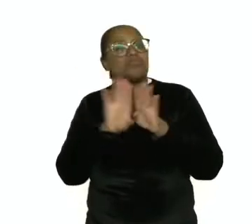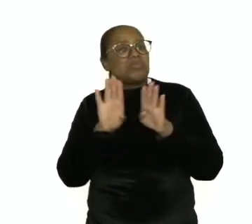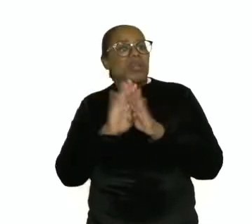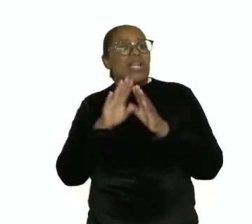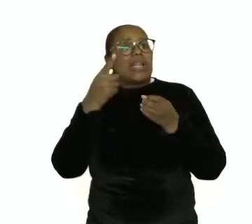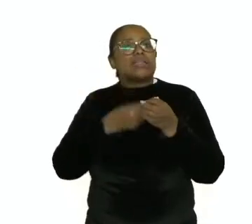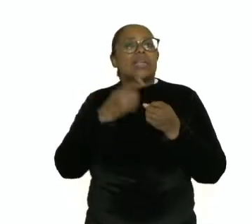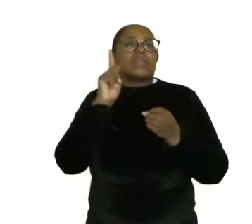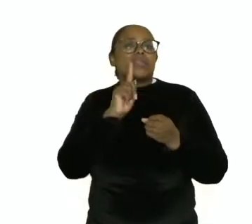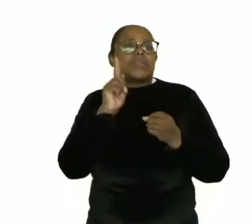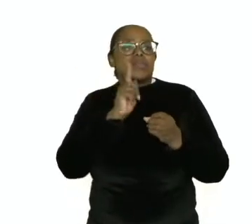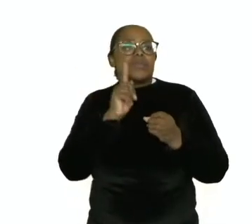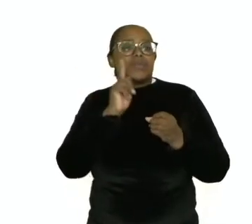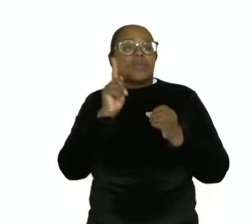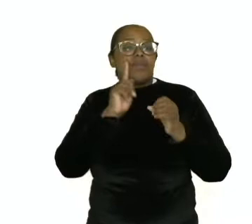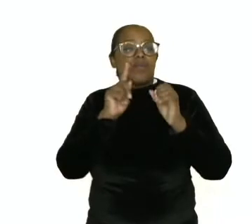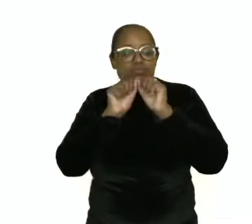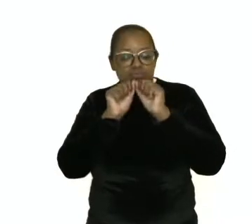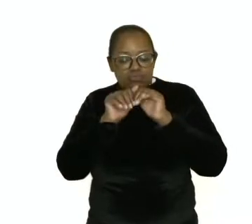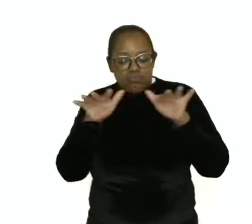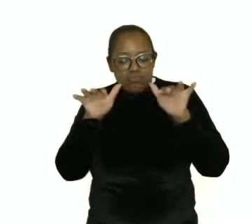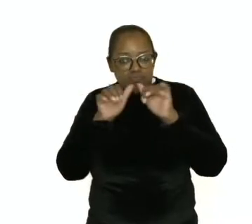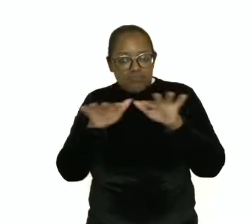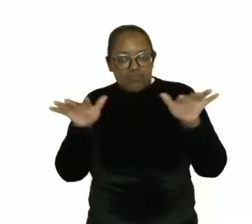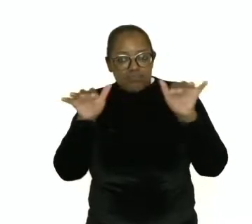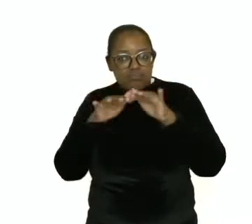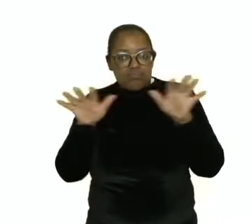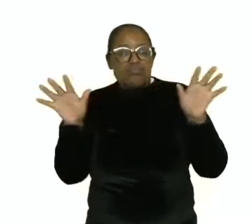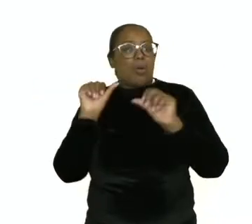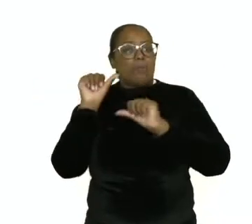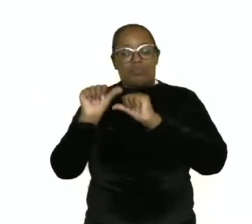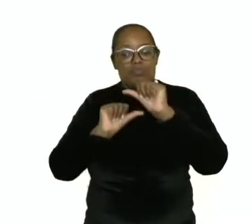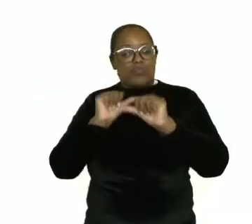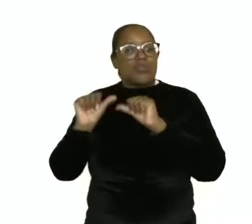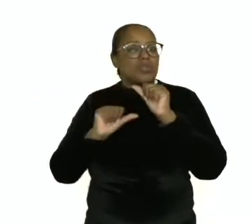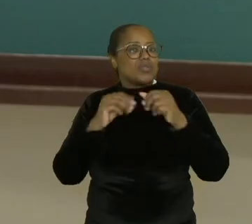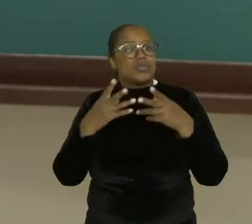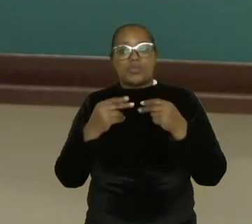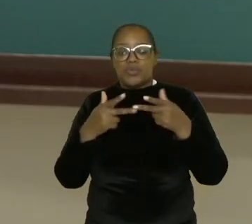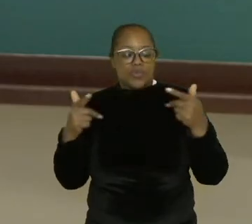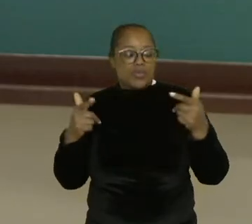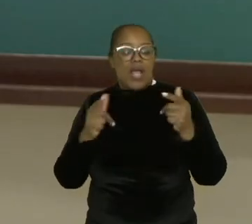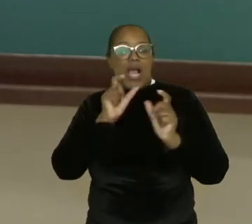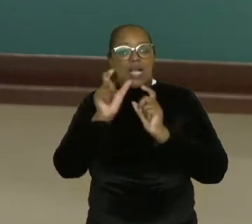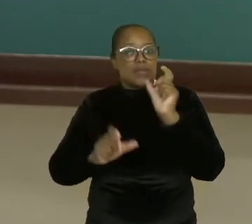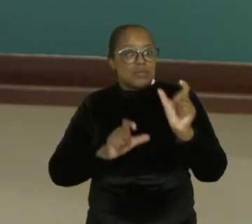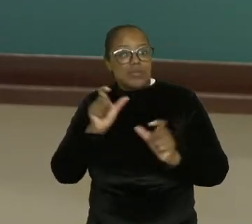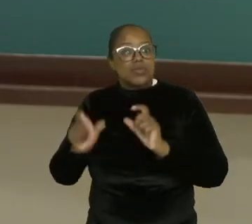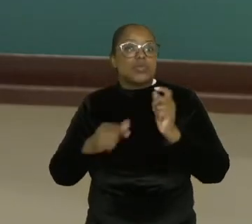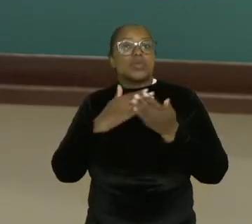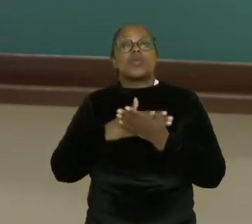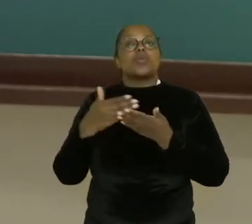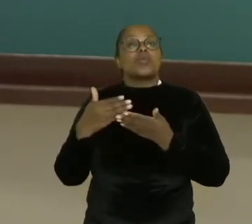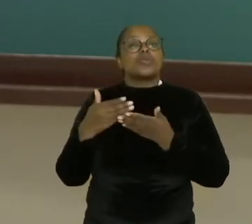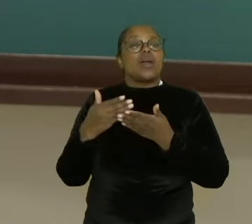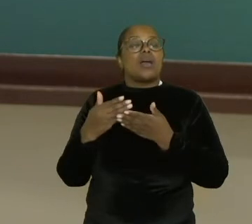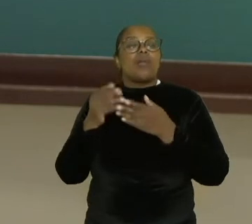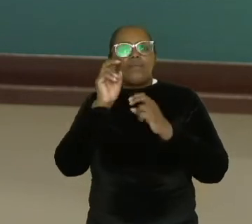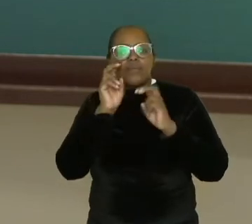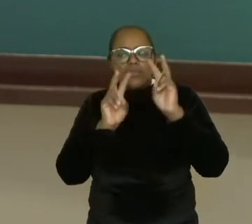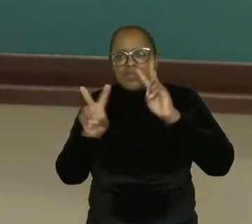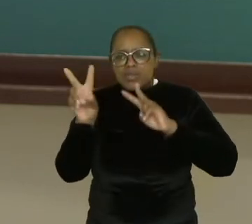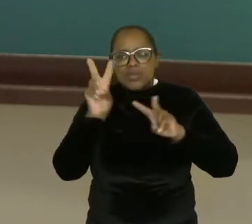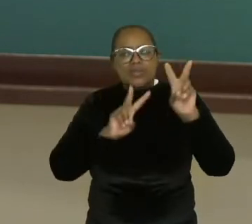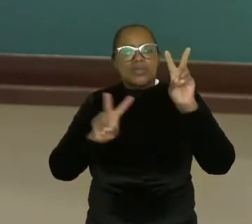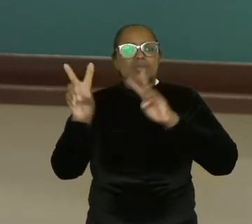surf se disseminou para a Califórnia, foi para a Califórnia, então as pessoas começaram a tornar mais visível o surf,